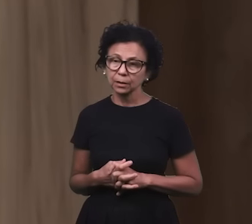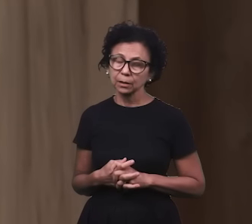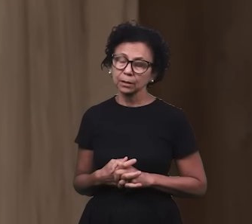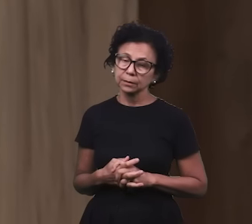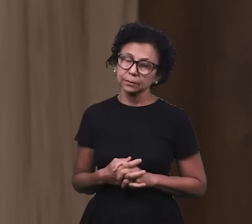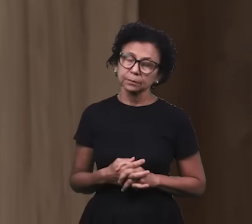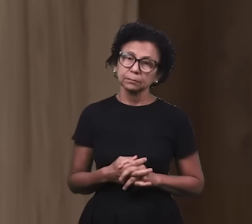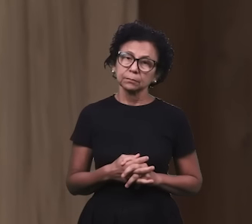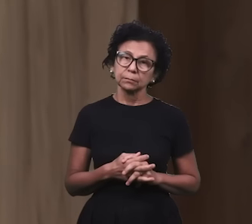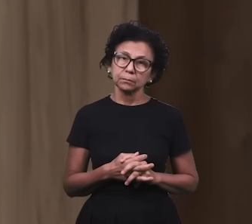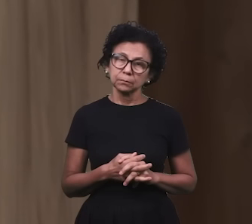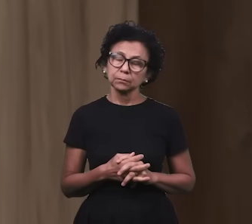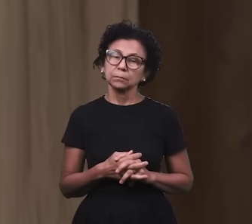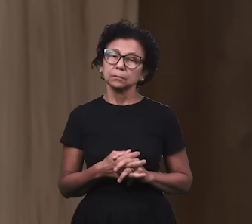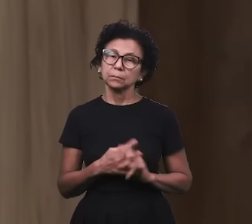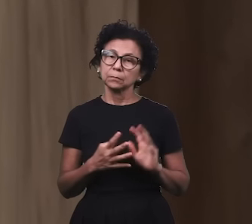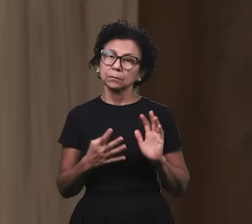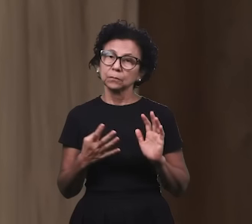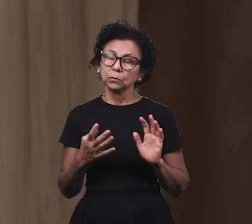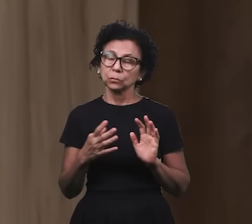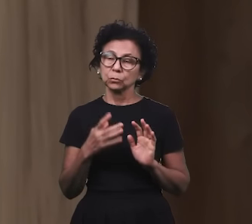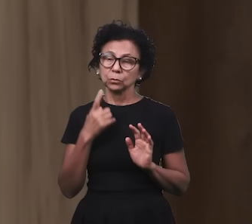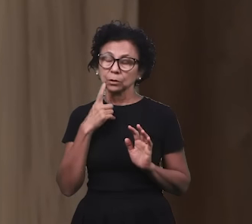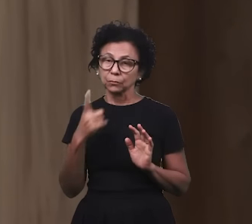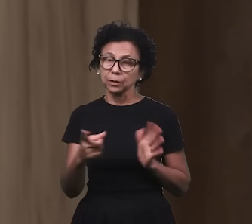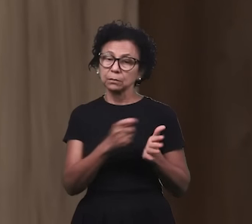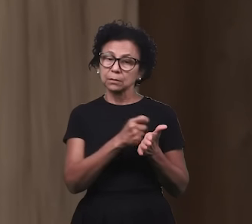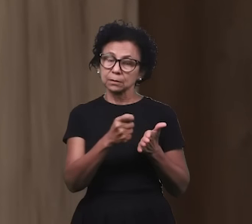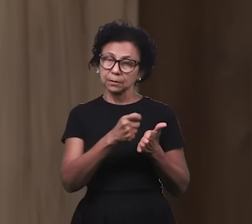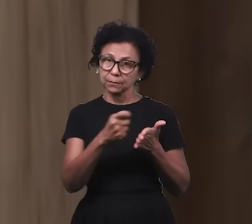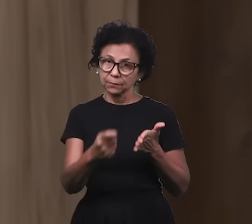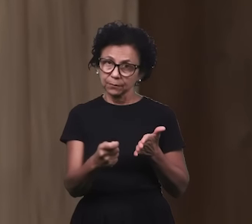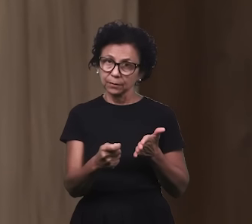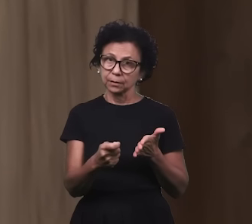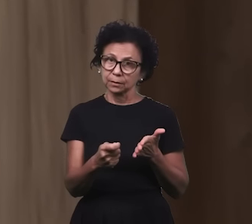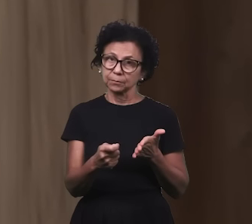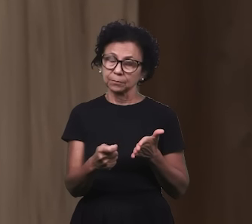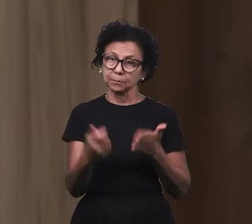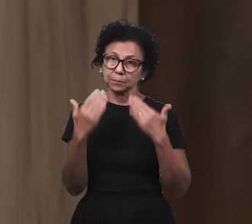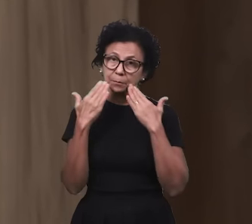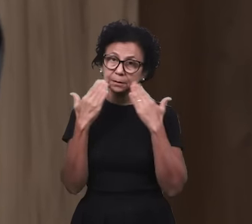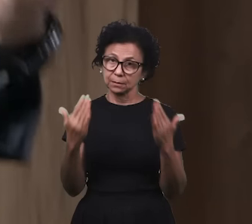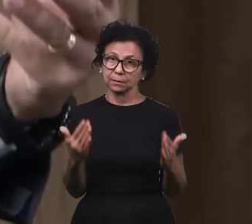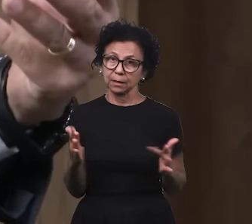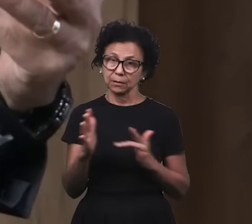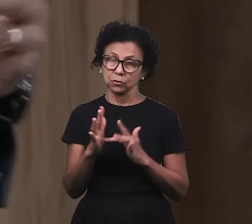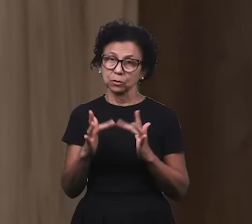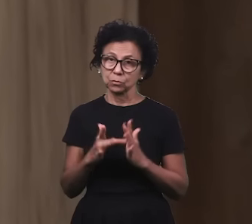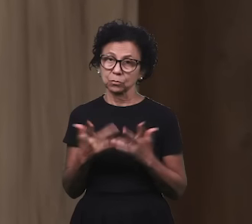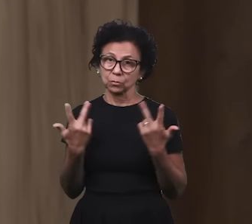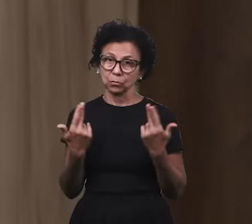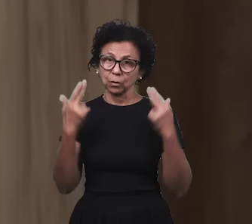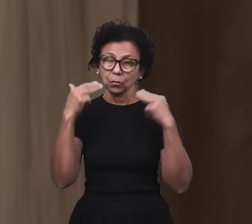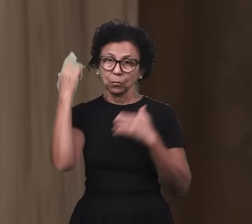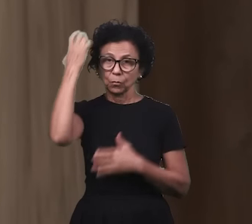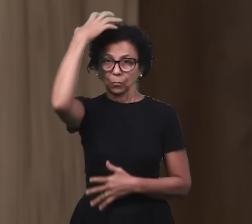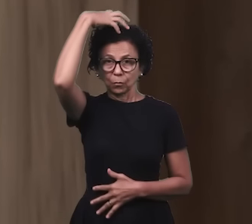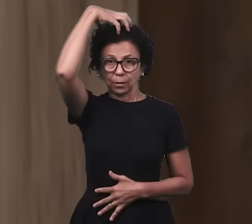mostrado, para o que foi registrado. Então, dentro da finalidade de apresentar Jesus como rei, então ele